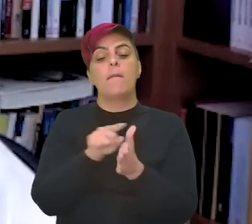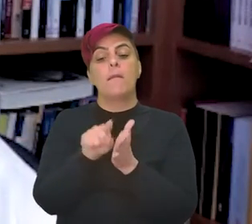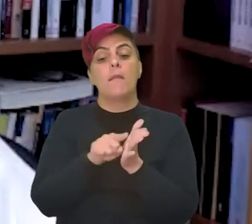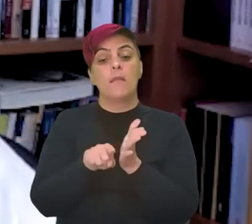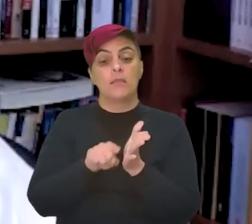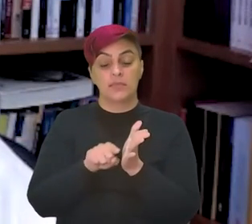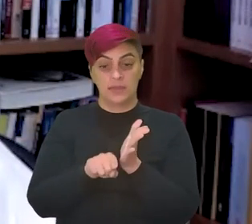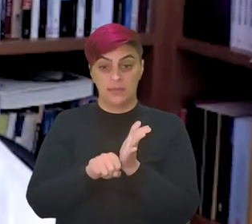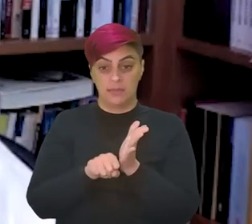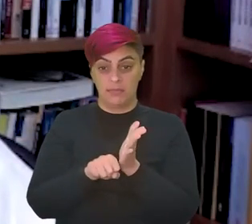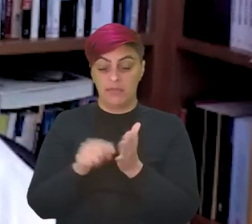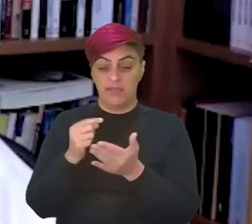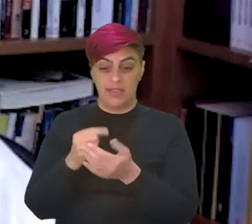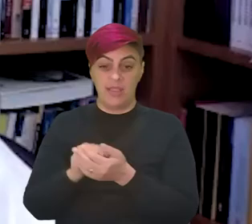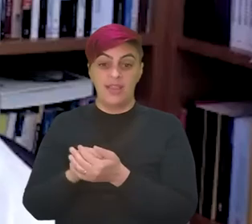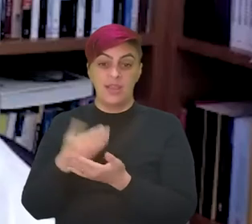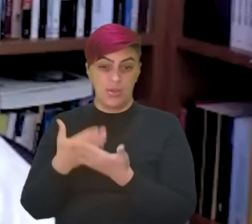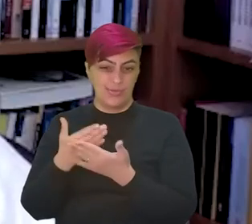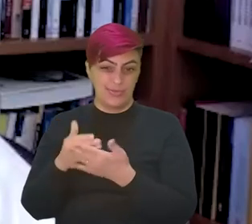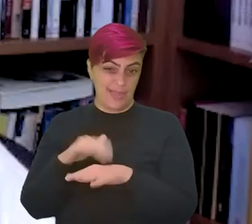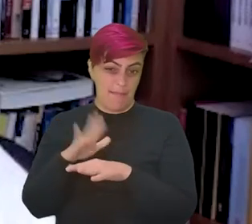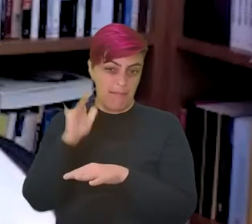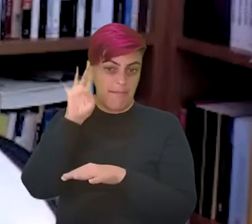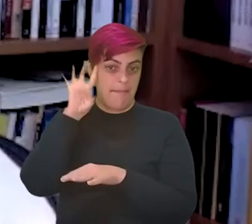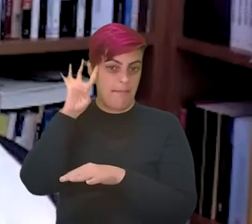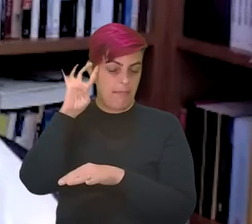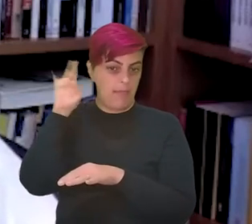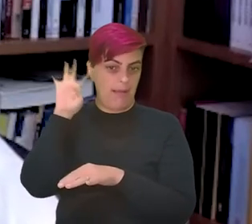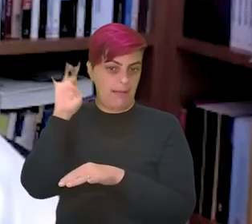investir na teoria, né? Enfim...